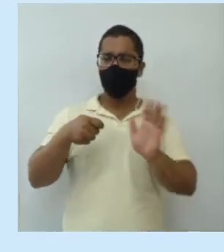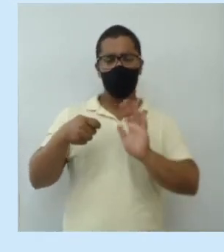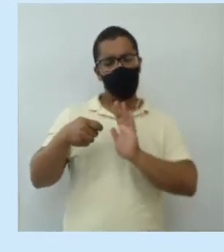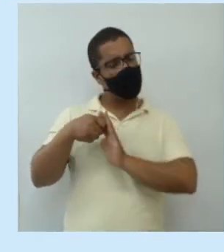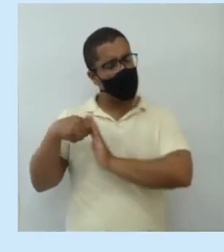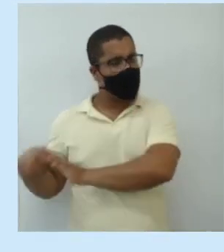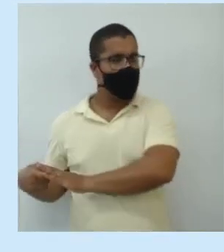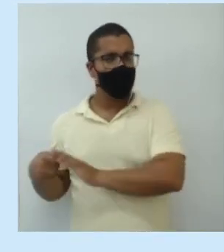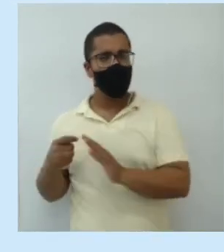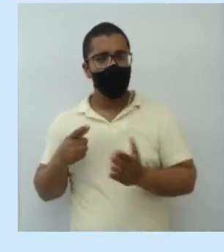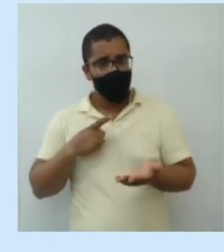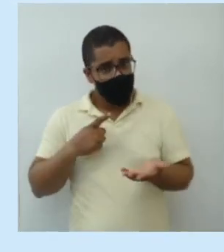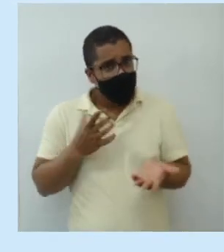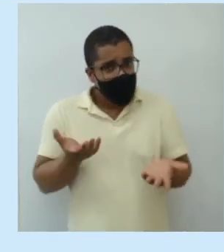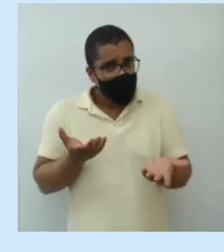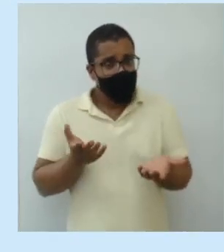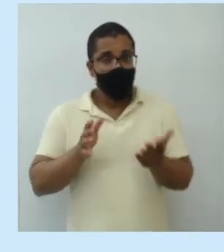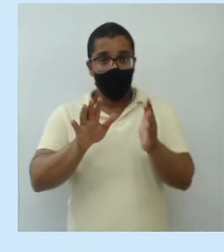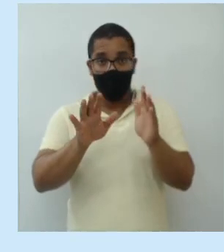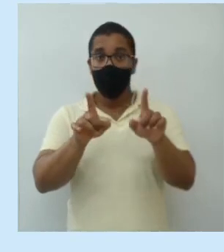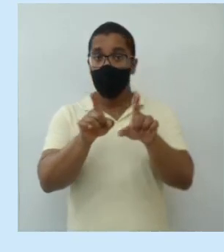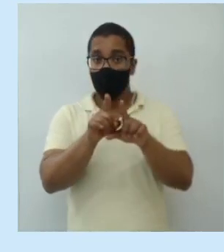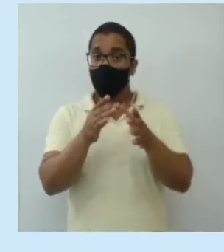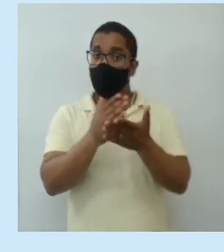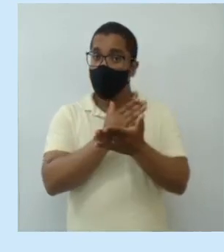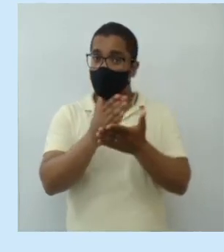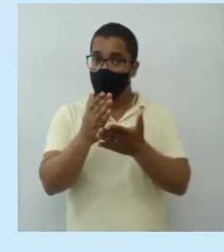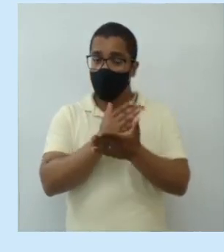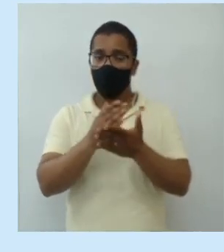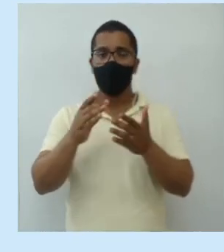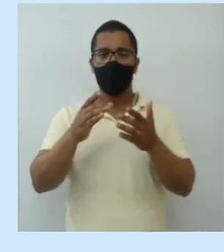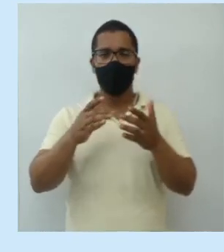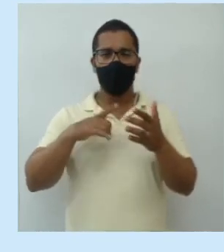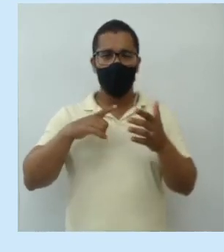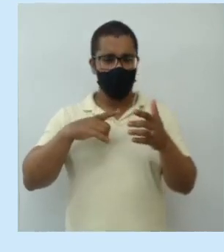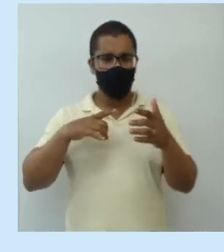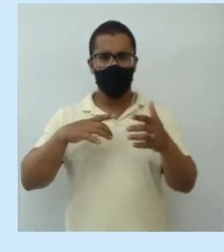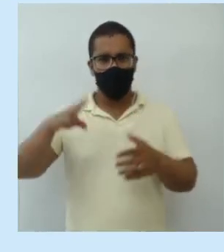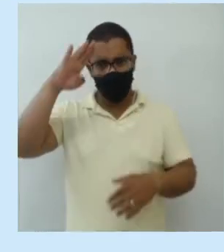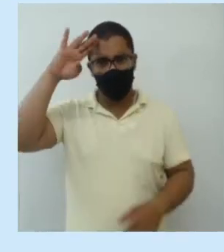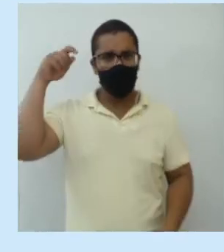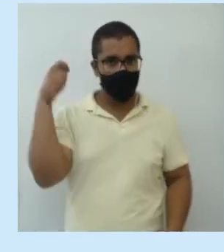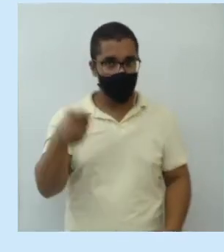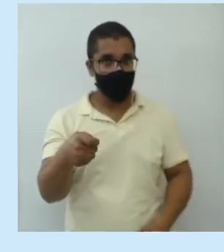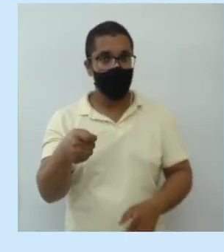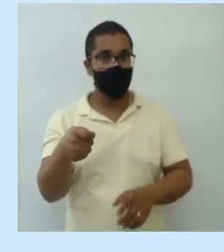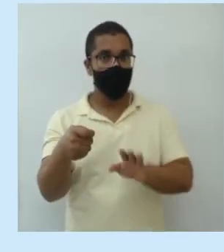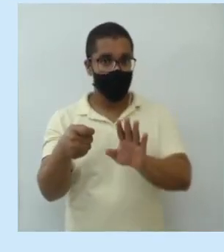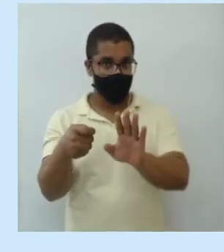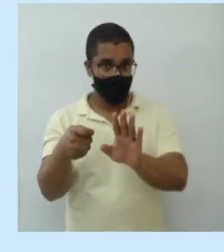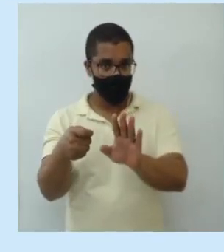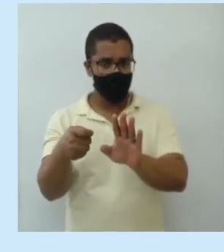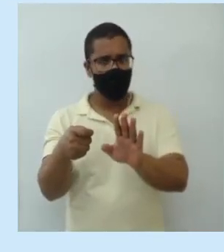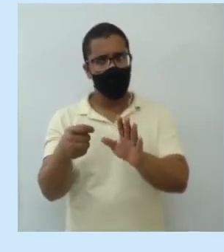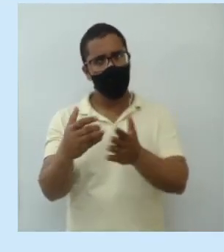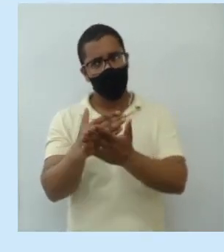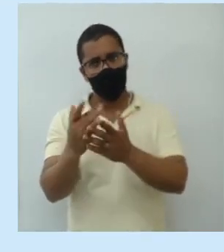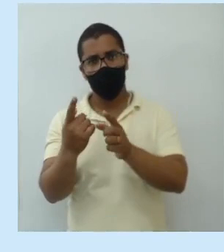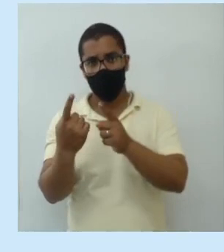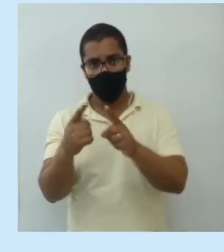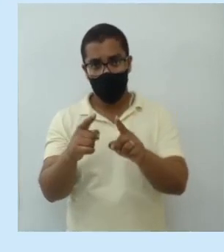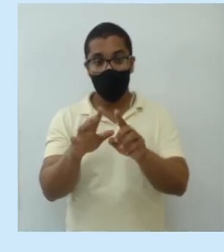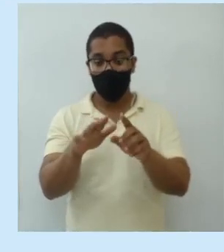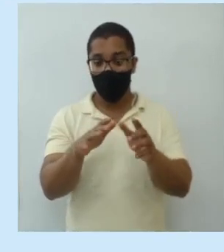mesmo tempo que algumas questões que a ditadura militar combateu, mas, por outro lado, a gente vai ter